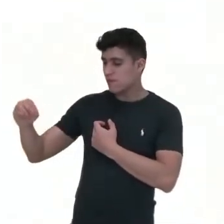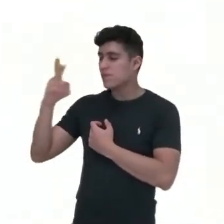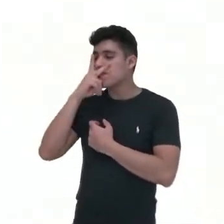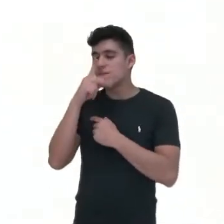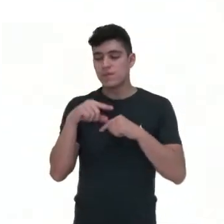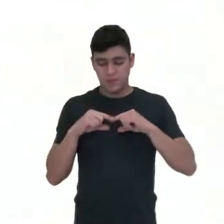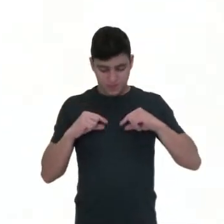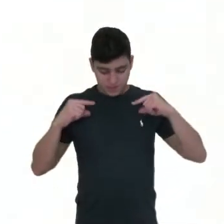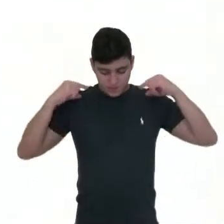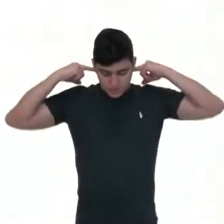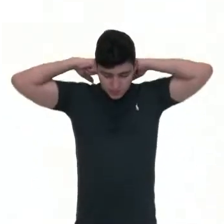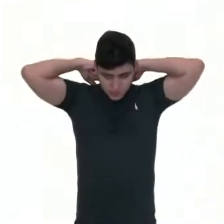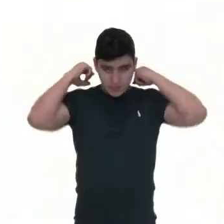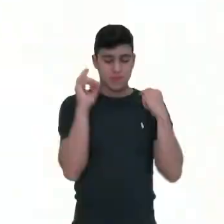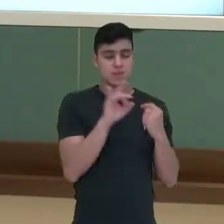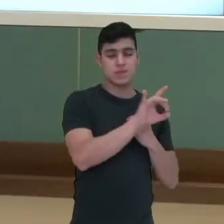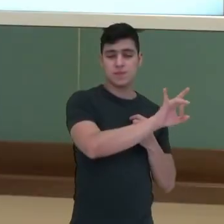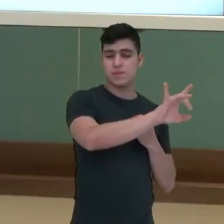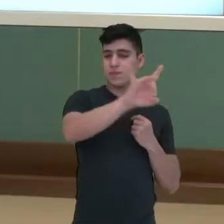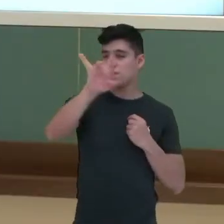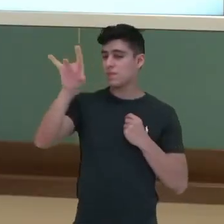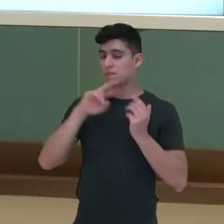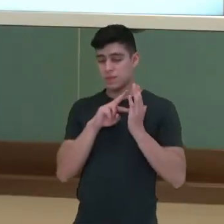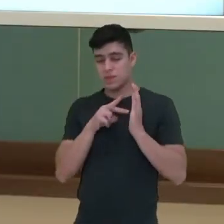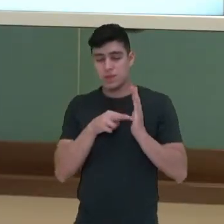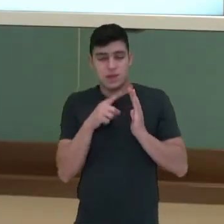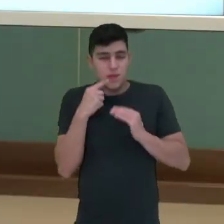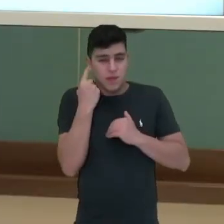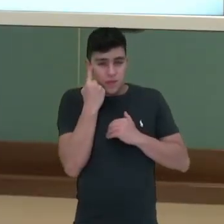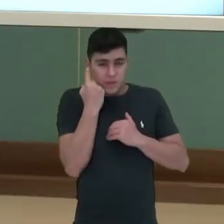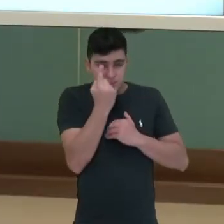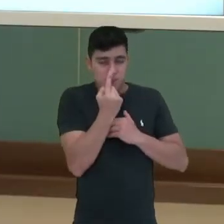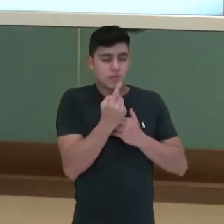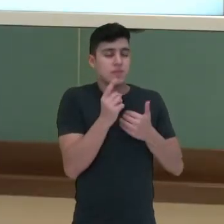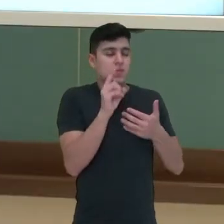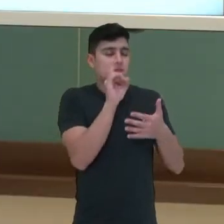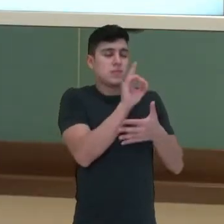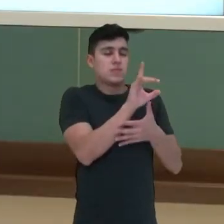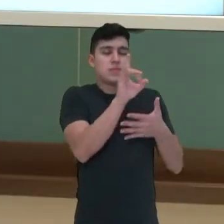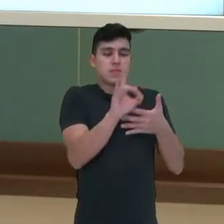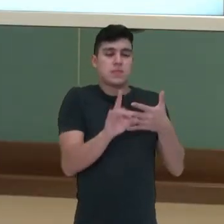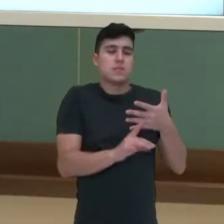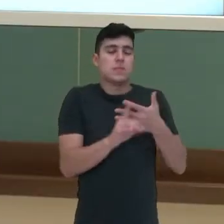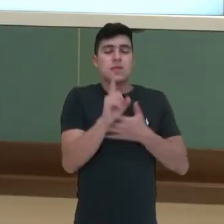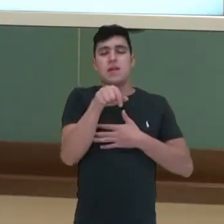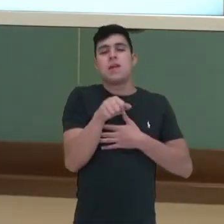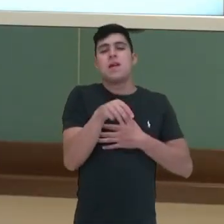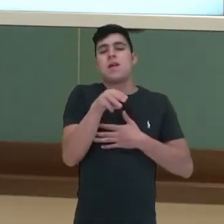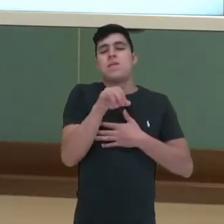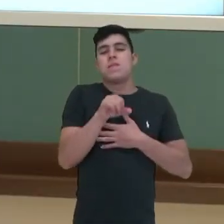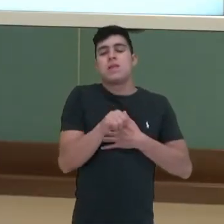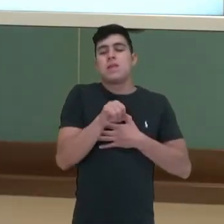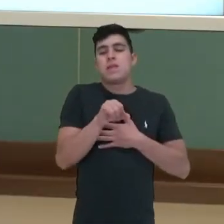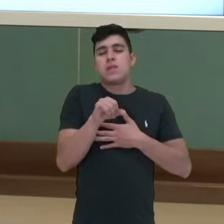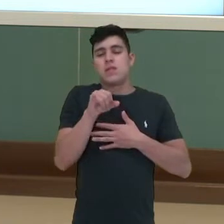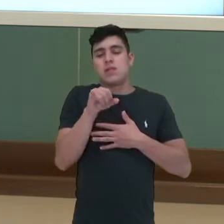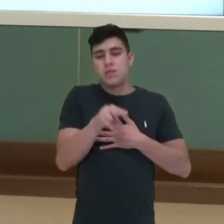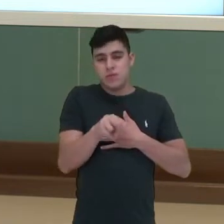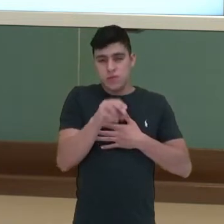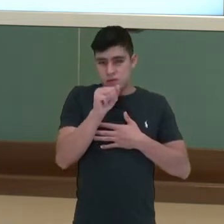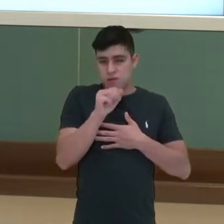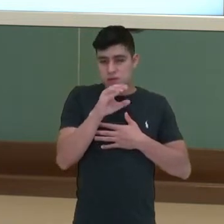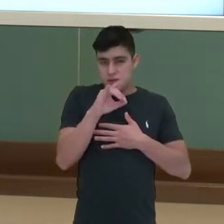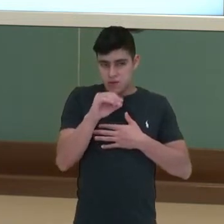pérolas. Cada bolinha é uma pérola. Cada bolinha é um aminoácido.